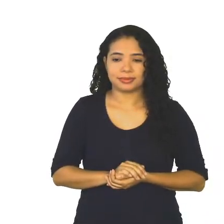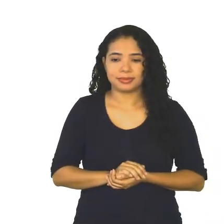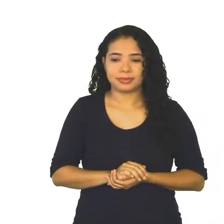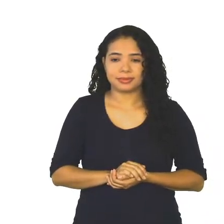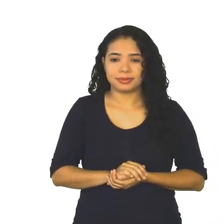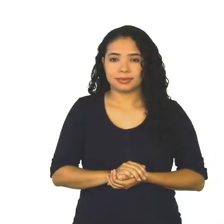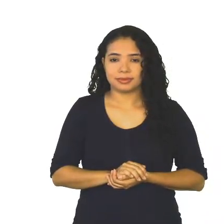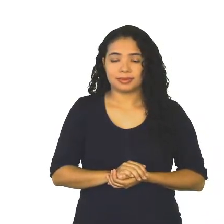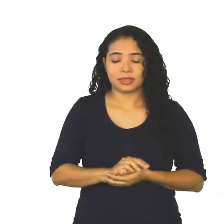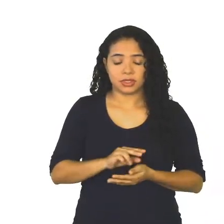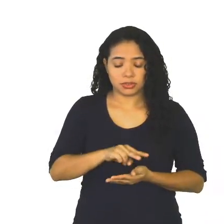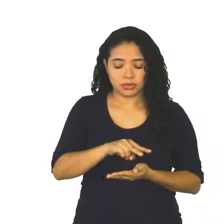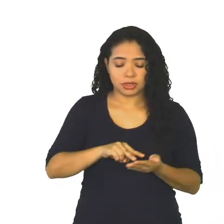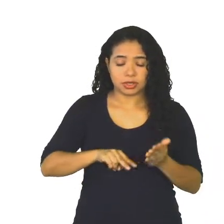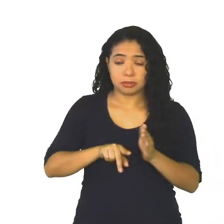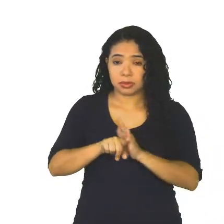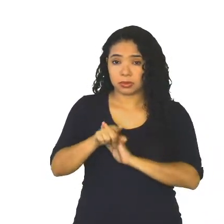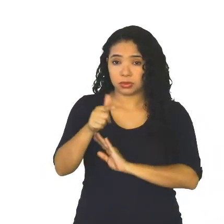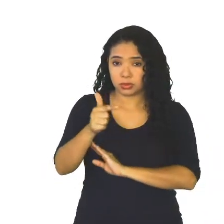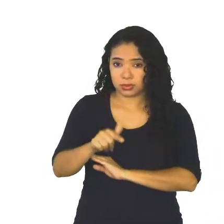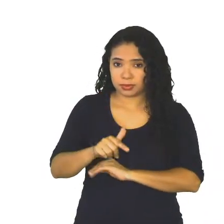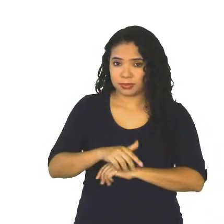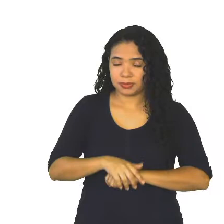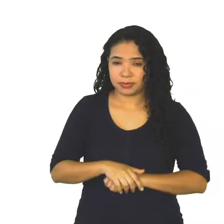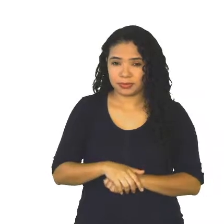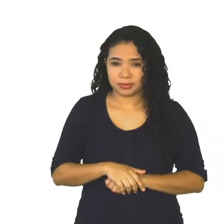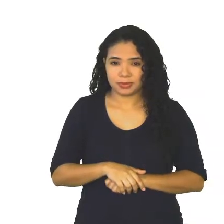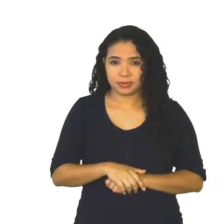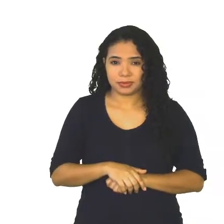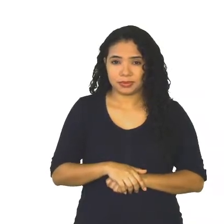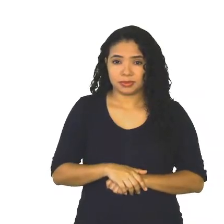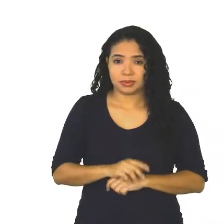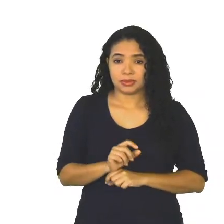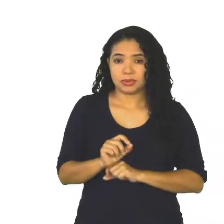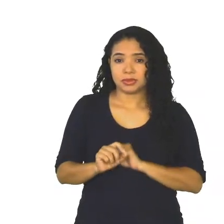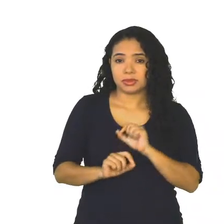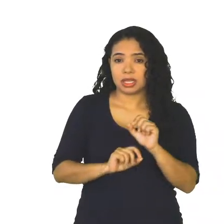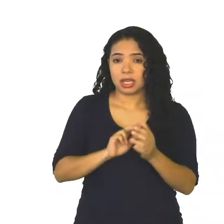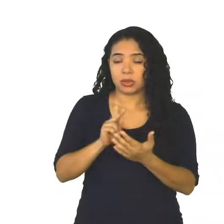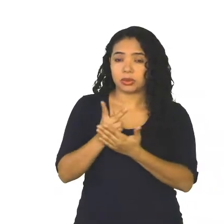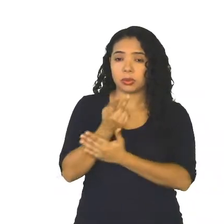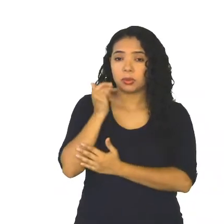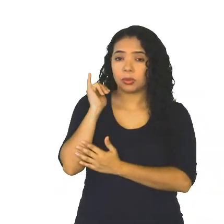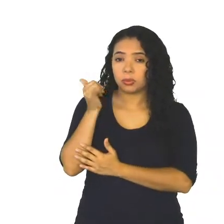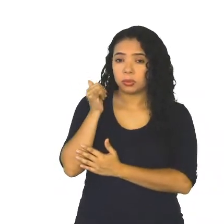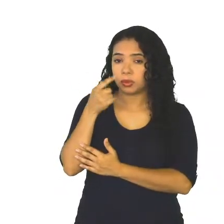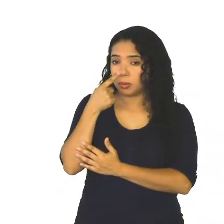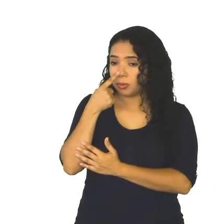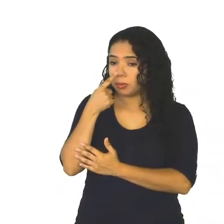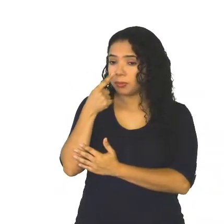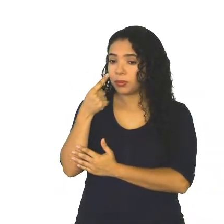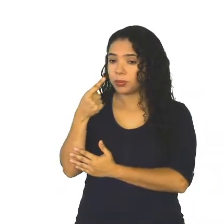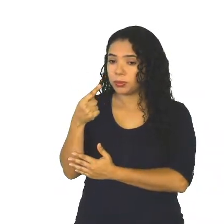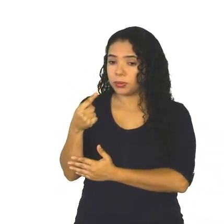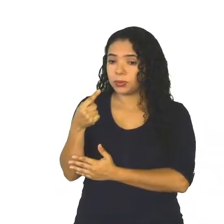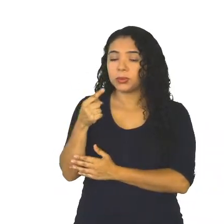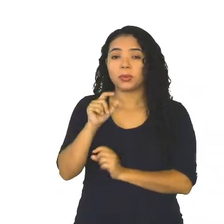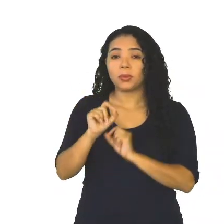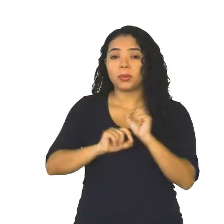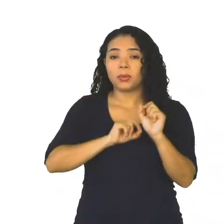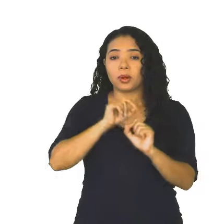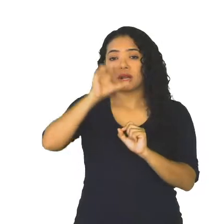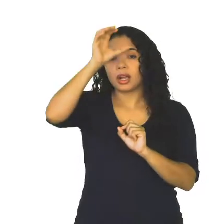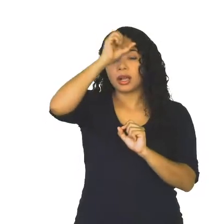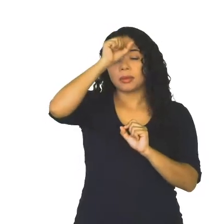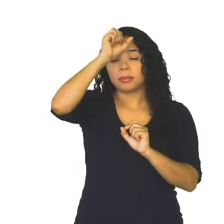Vou ler a pergunta de novo. A partir do que aconteceu no conto do Pinóquio, o que aprendemos com